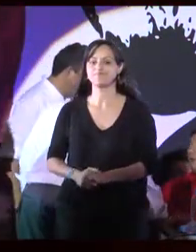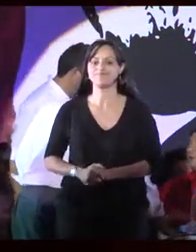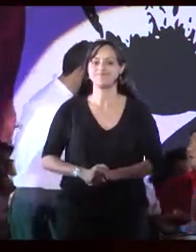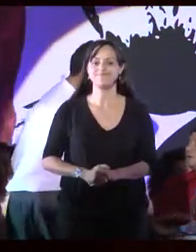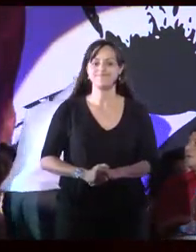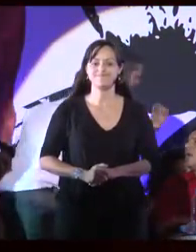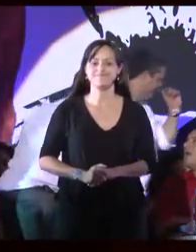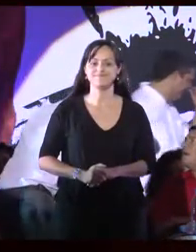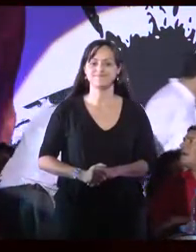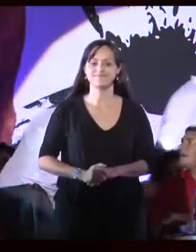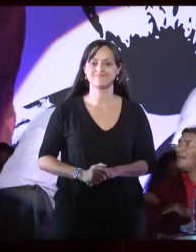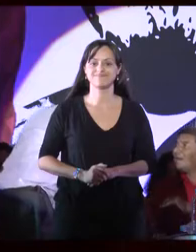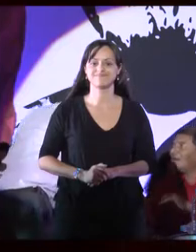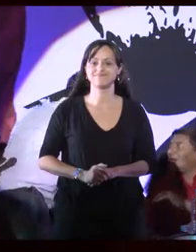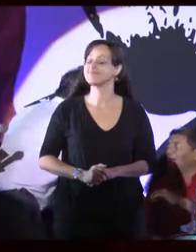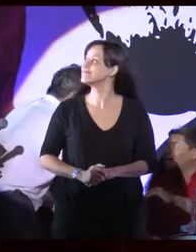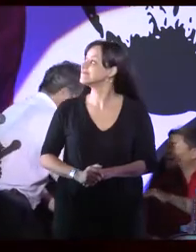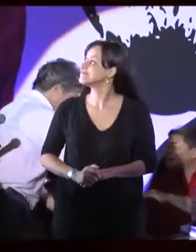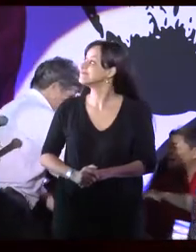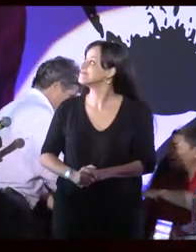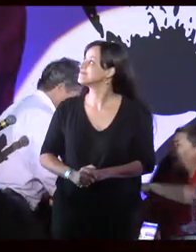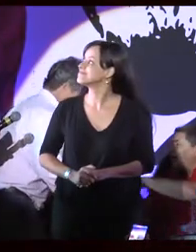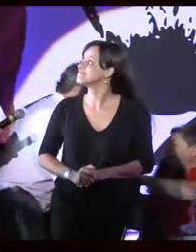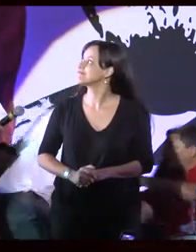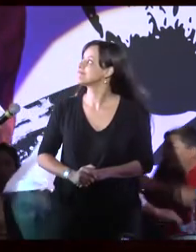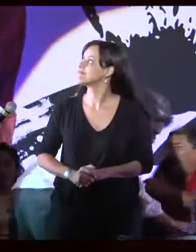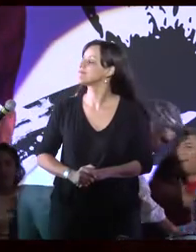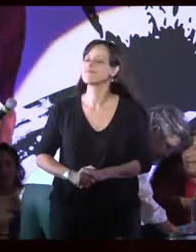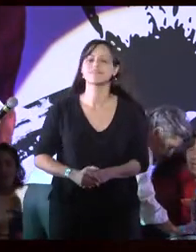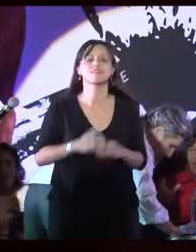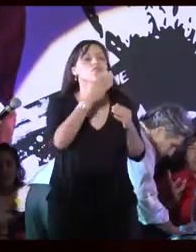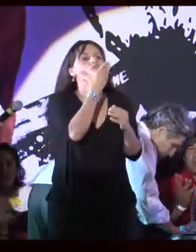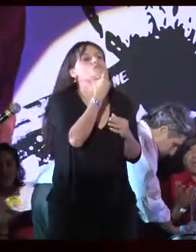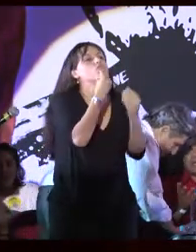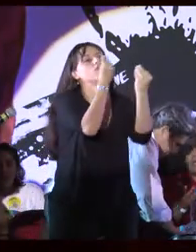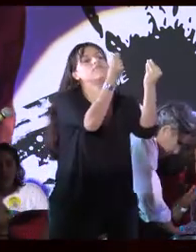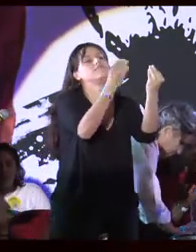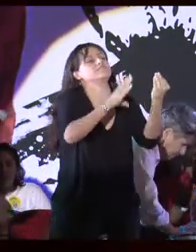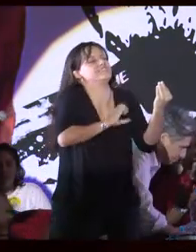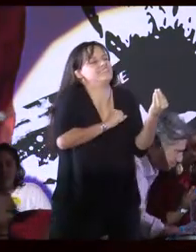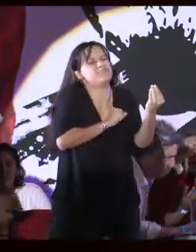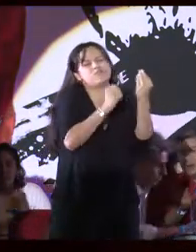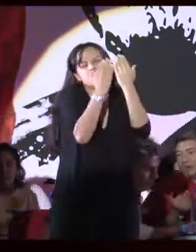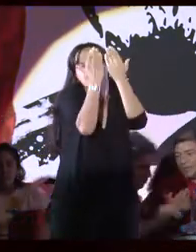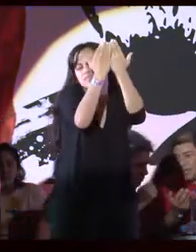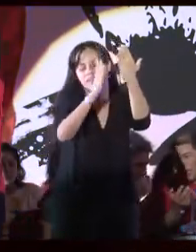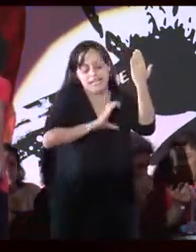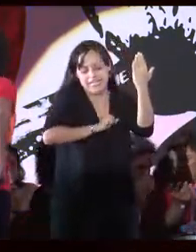Come on!